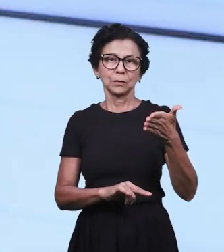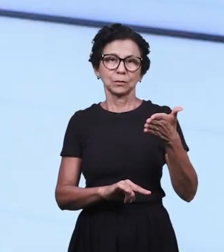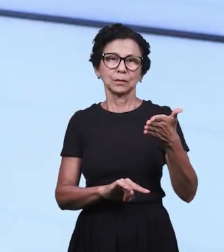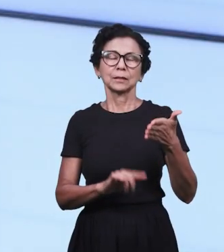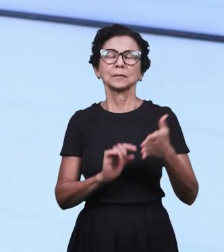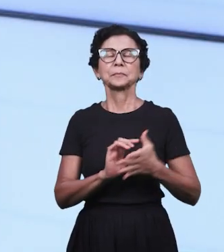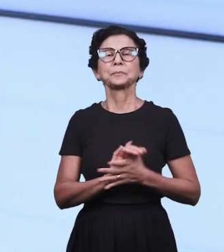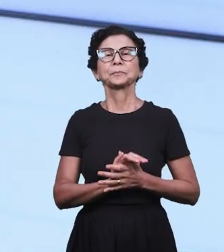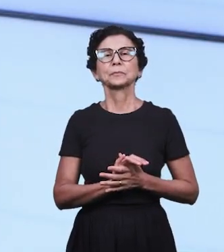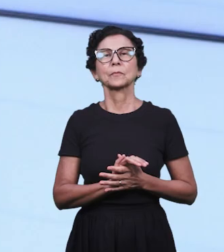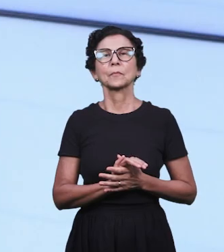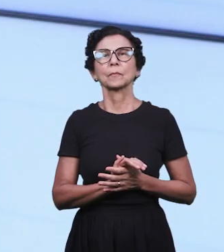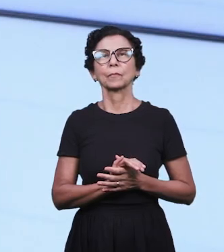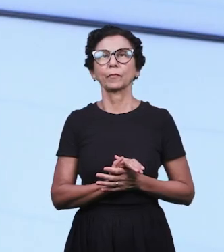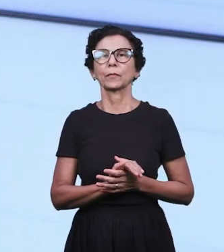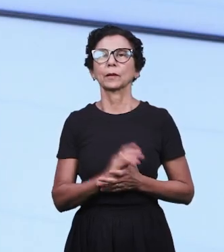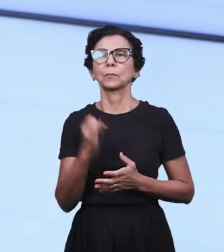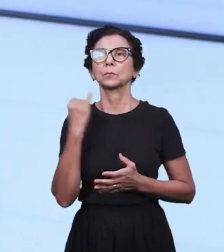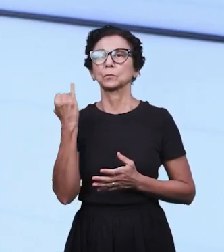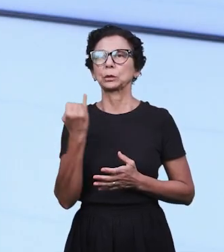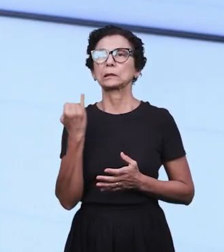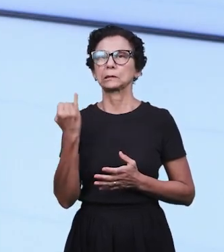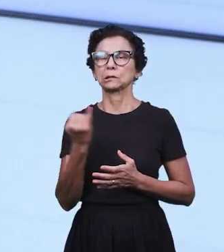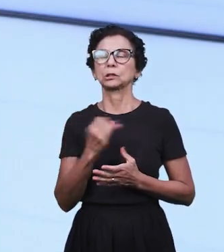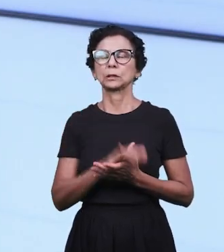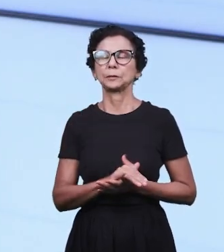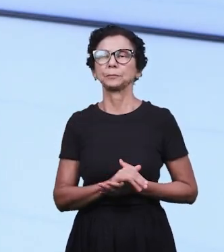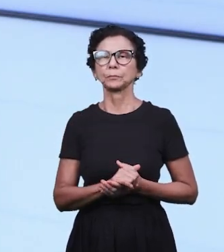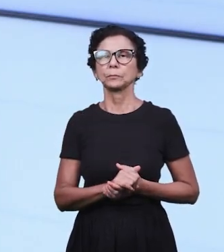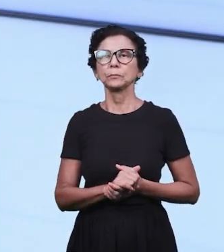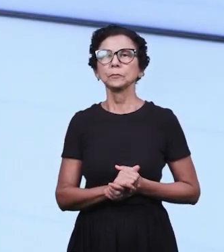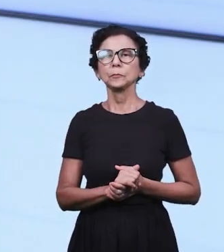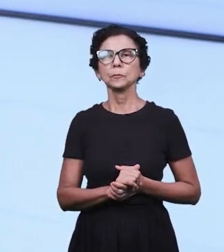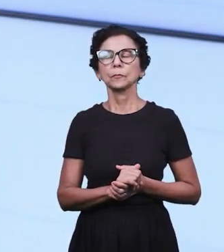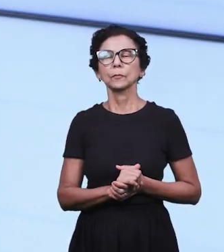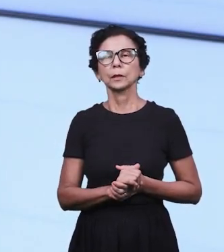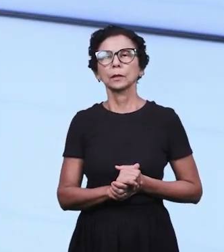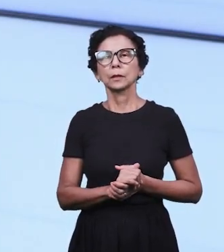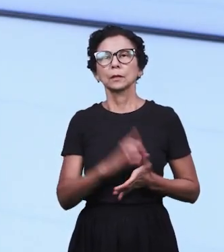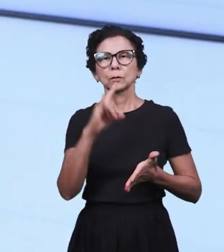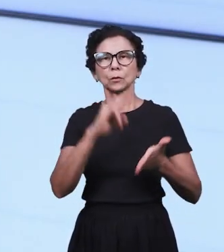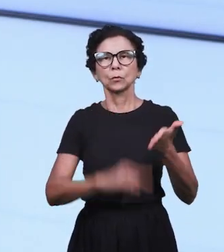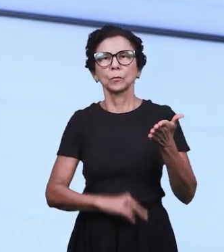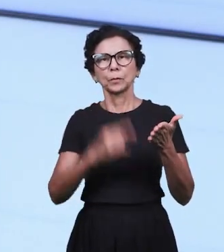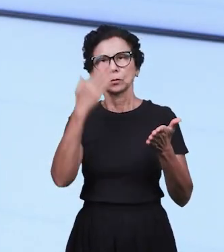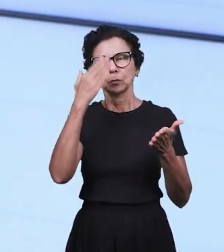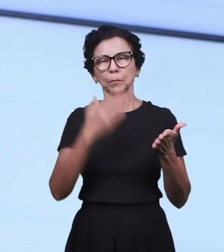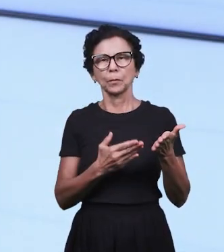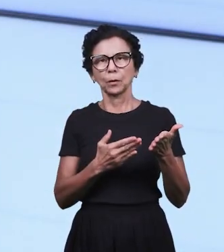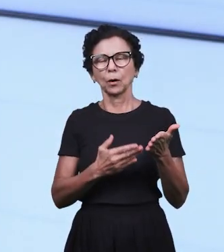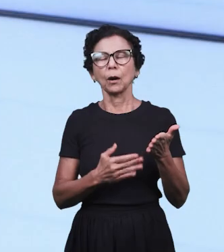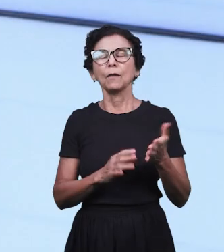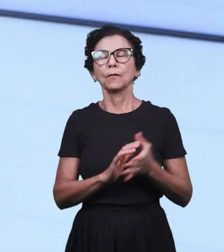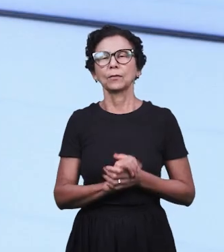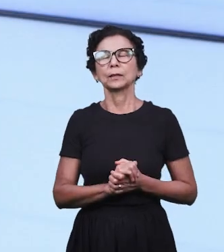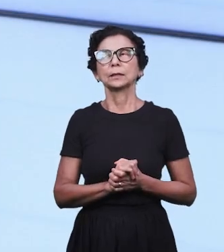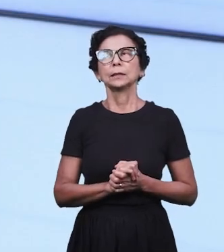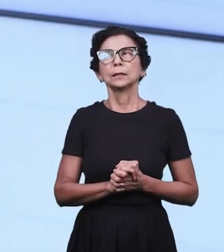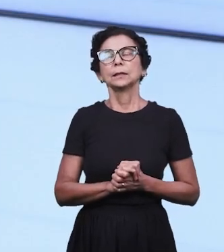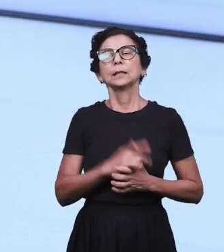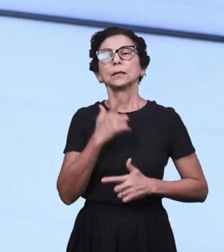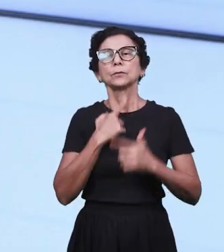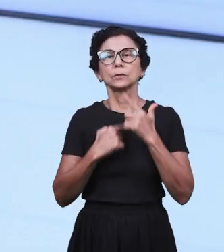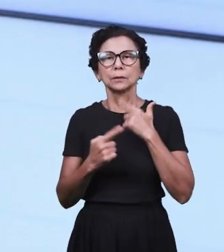instrumento muito importante. É a forma do testador, né, ele manifestar a sua vontade